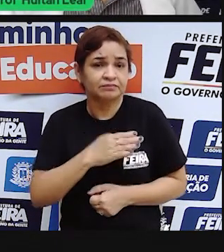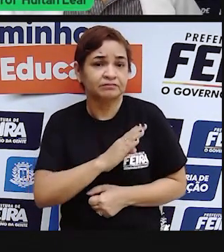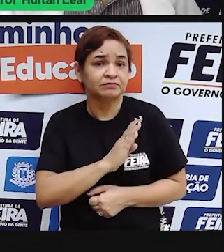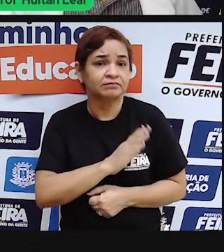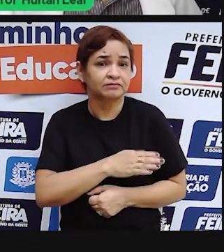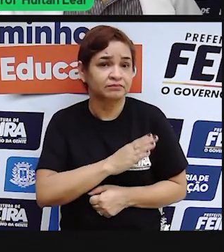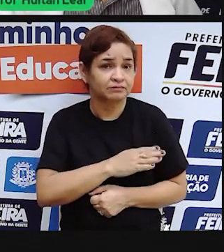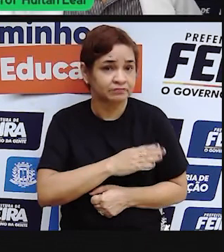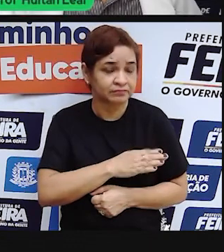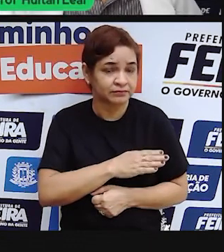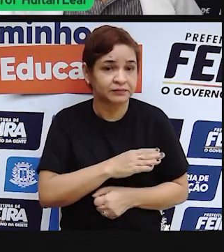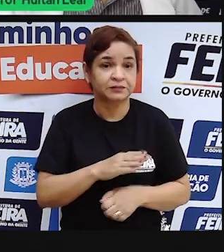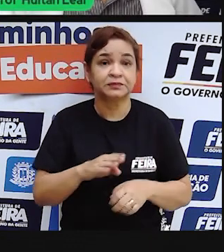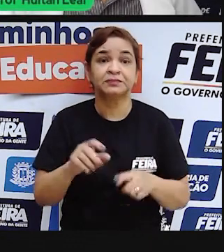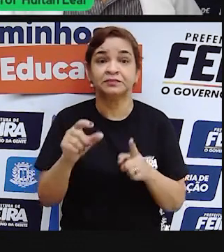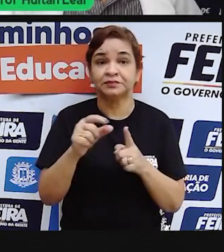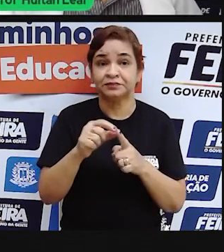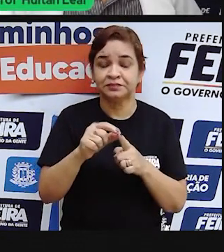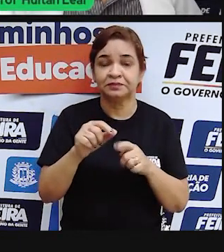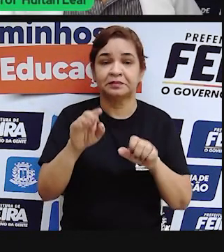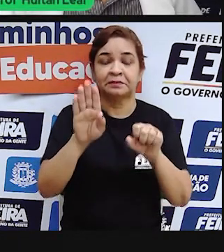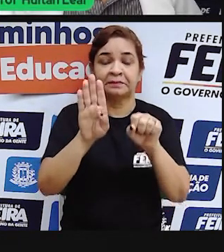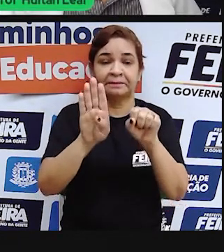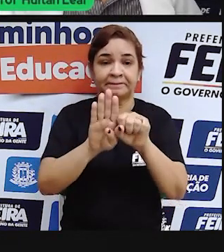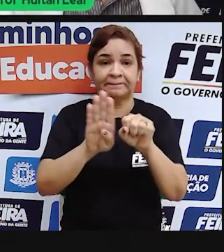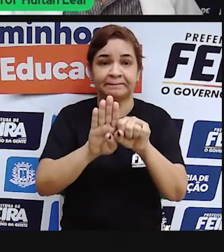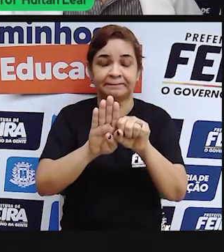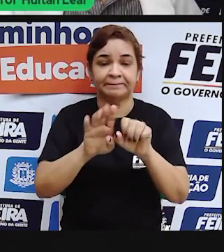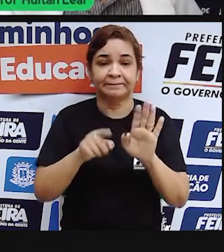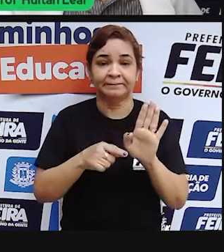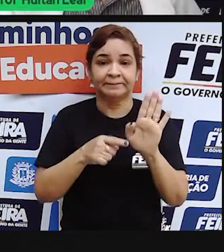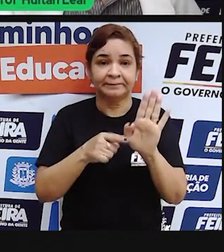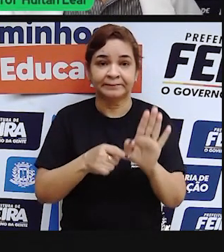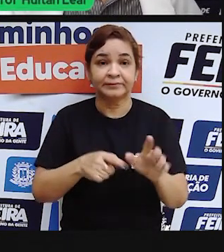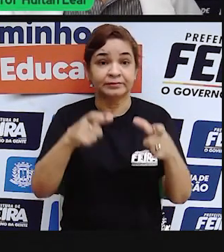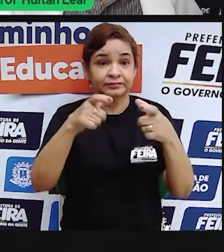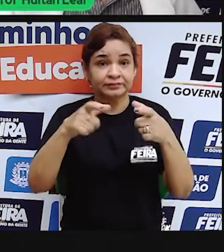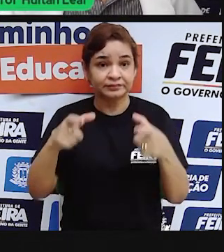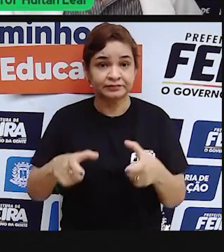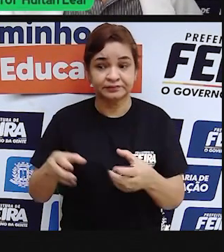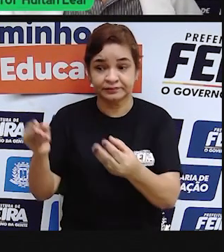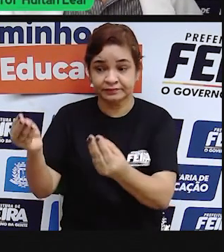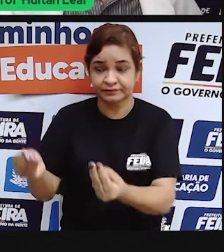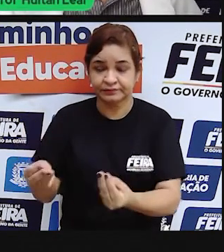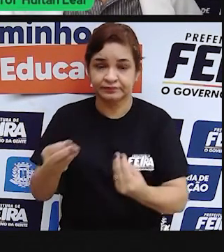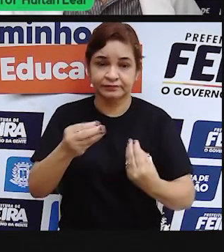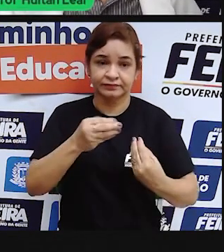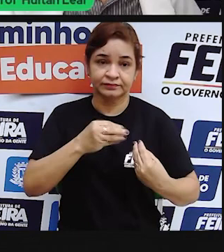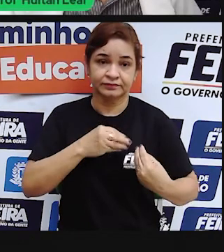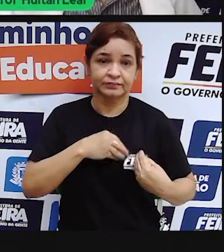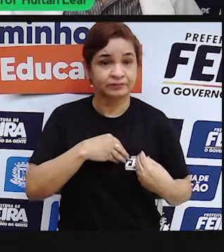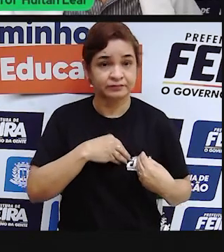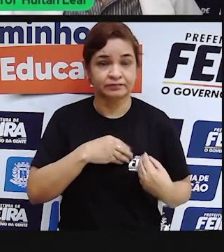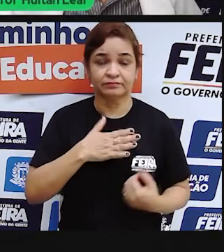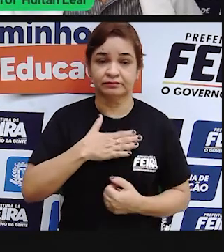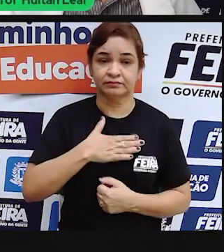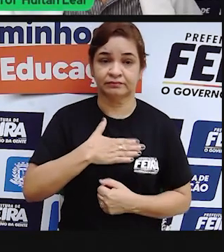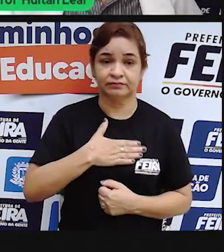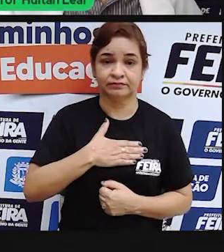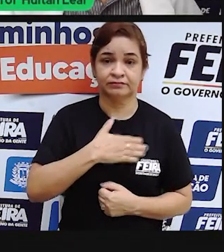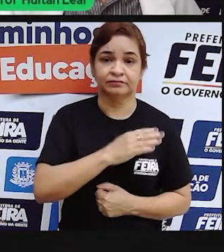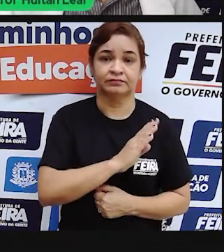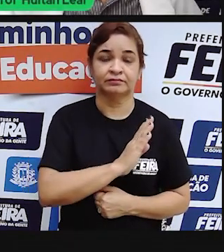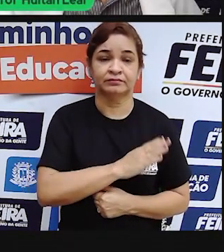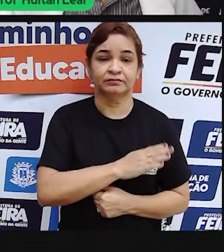Coração é substantivo. Coração está representando um lugar onde a pessoa mora. Não